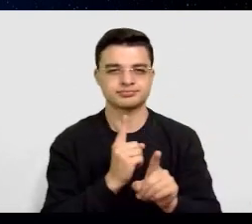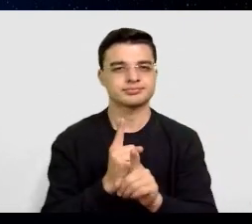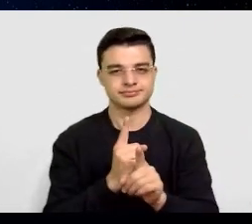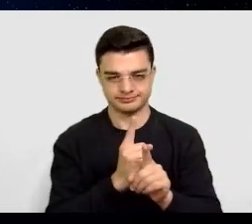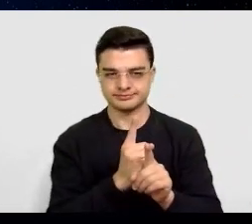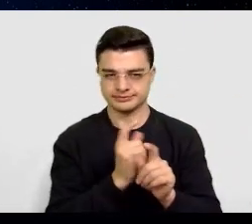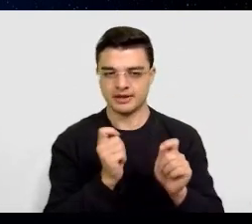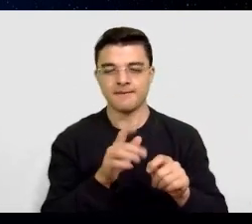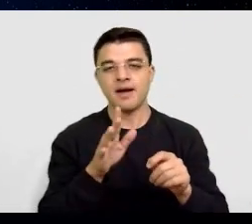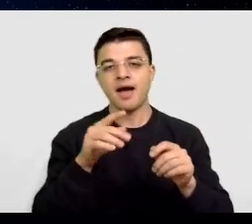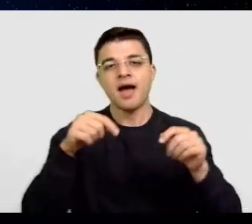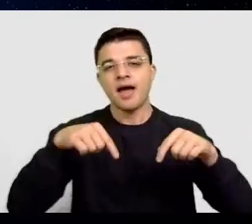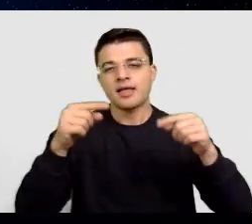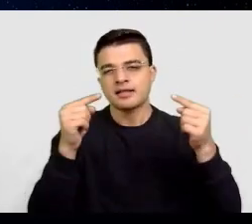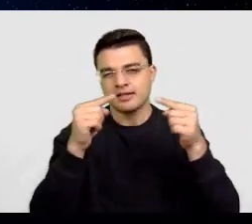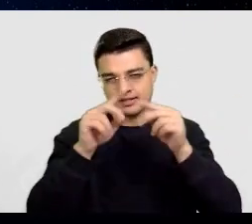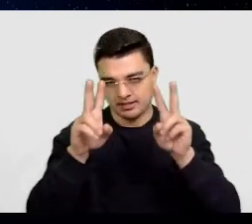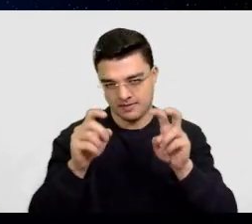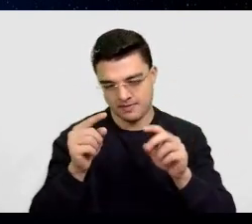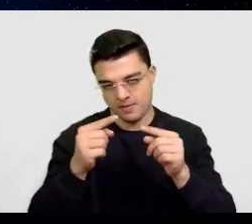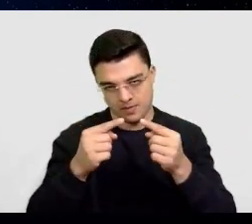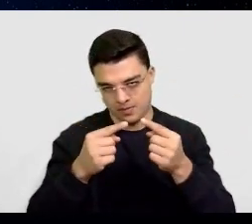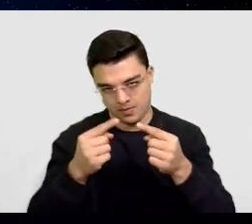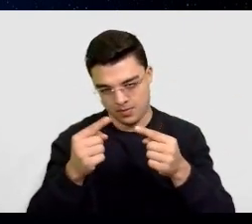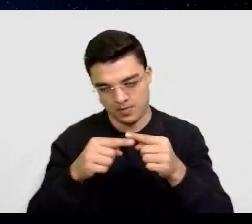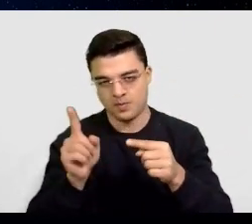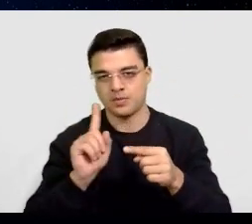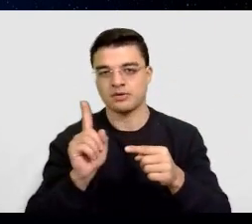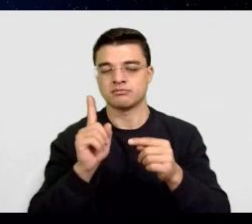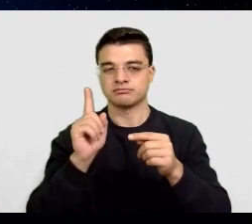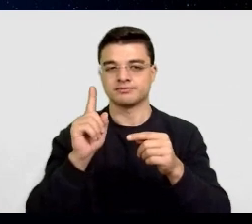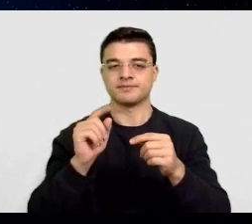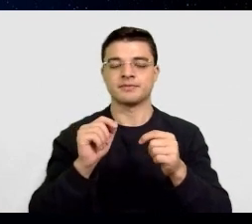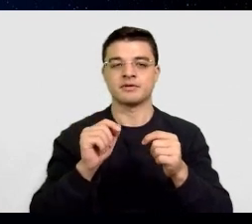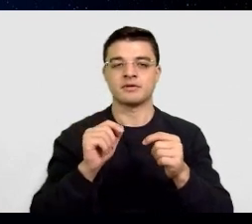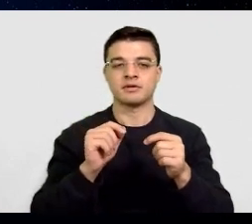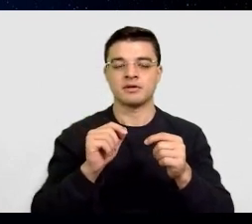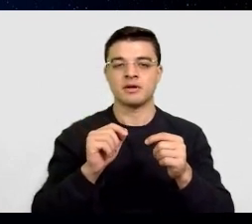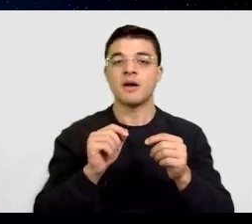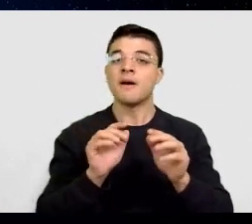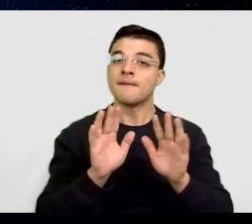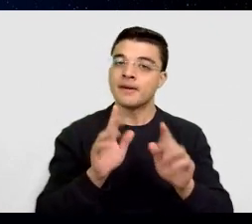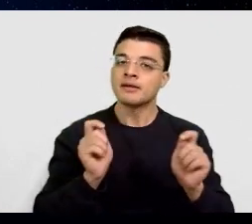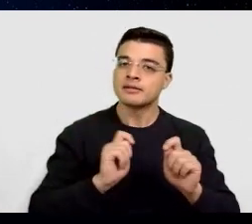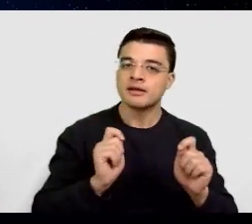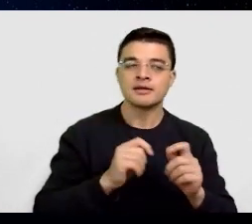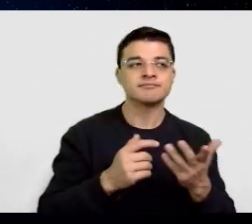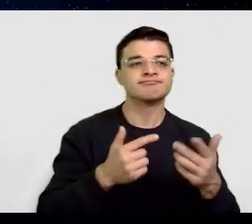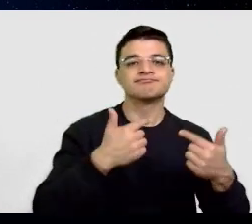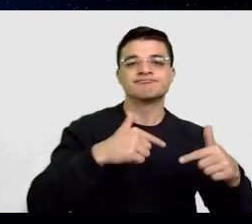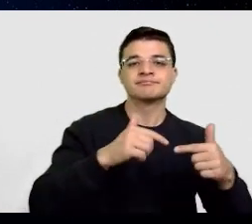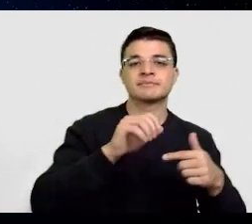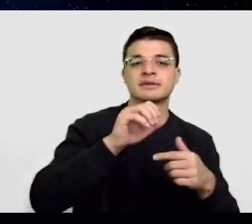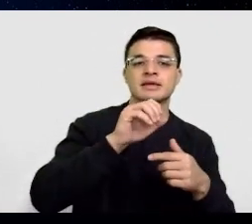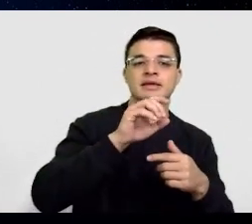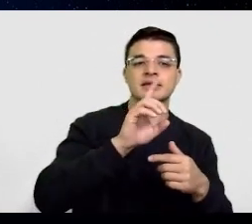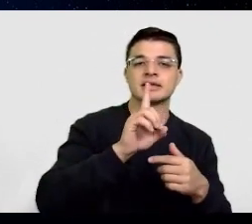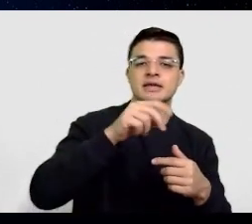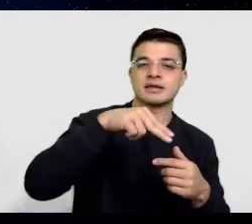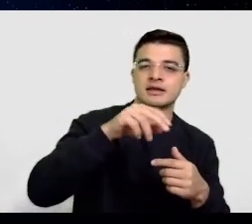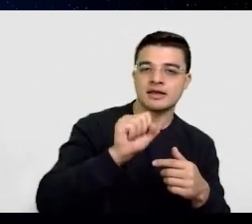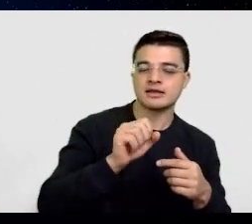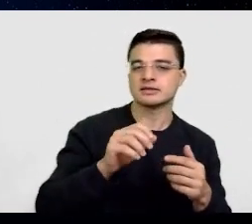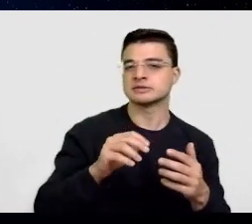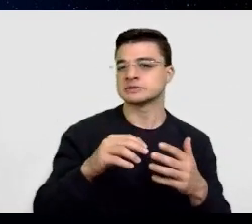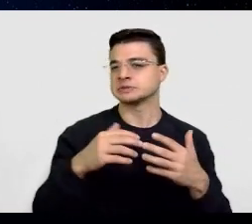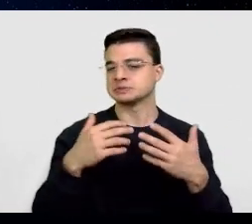faz parte de um pentest, né? Quando a gente fala de recon, de enumerar serviços, DNS, range de IPs.